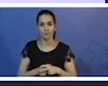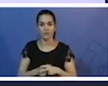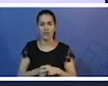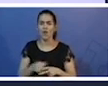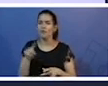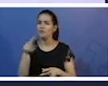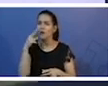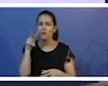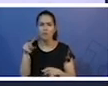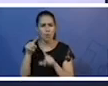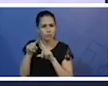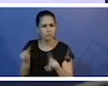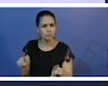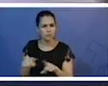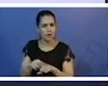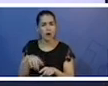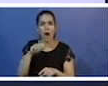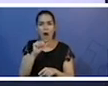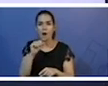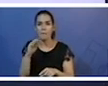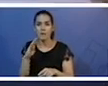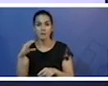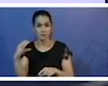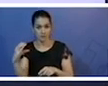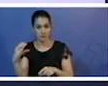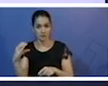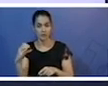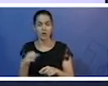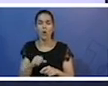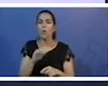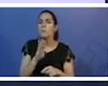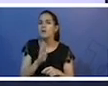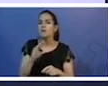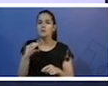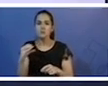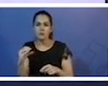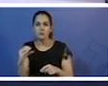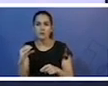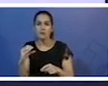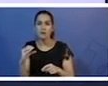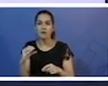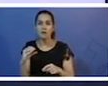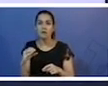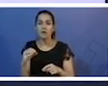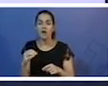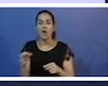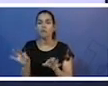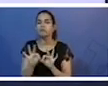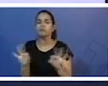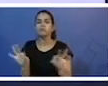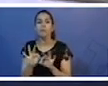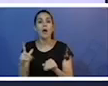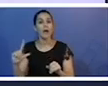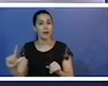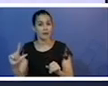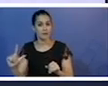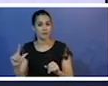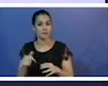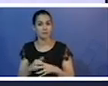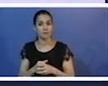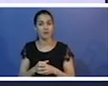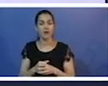Considere o triângulo ABC. O lado BC mede L e a altura relativa a esse